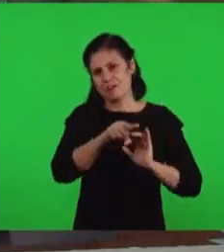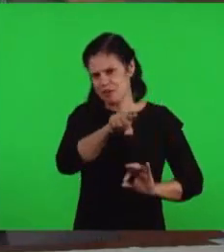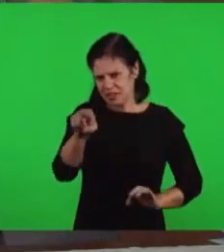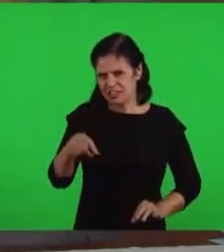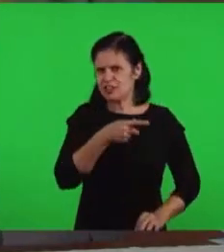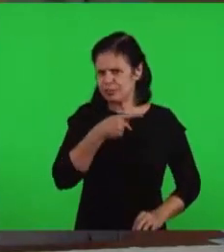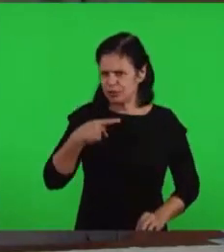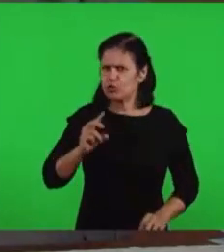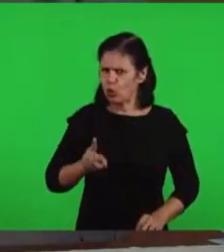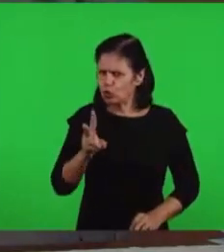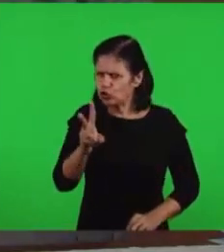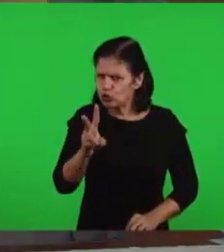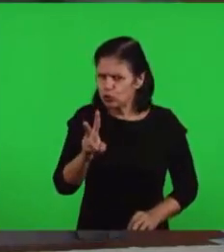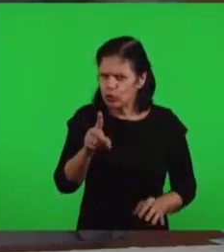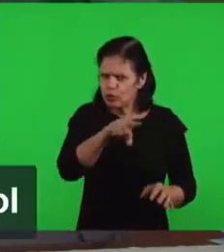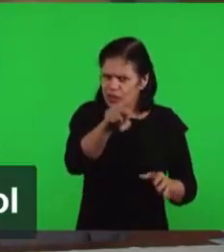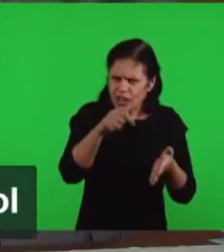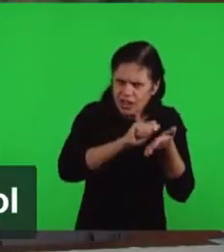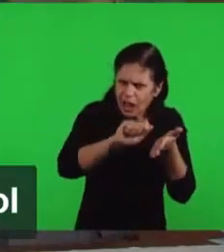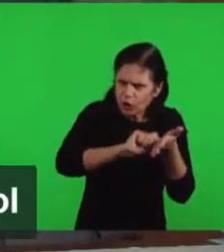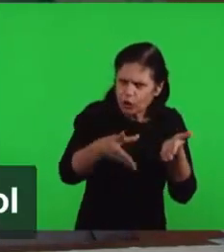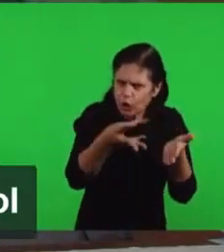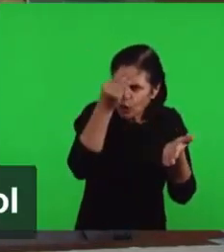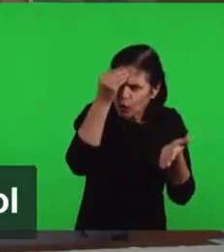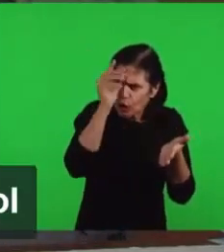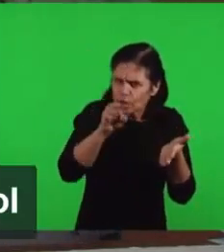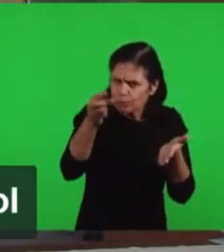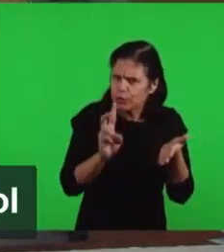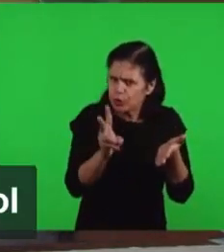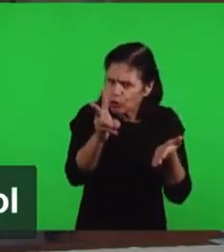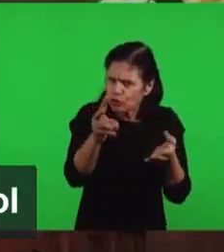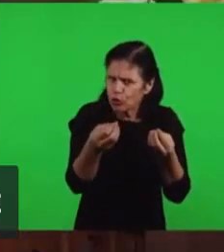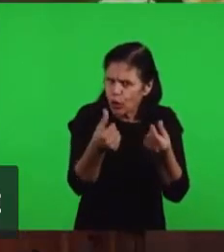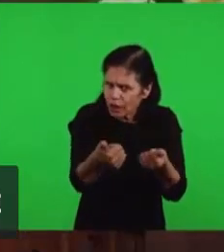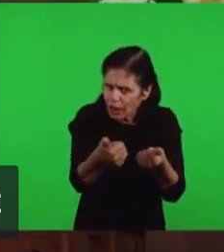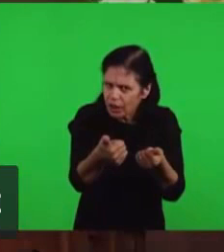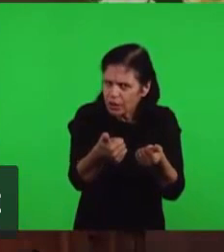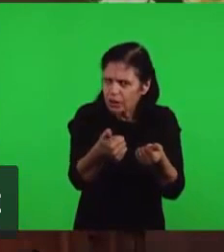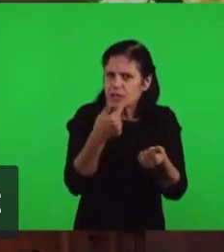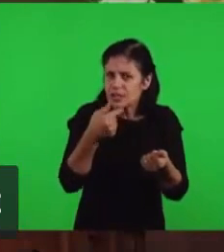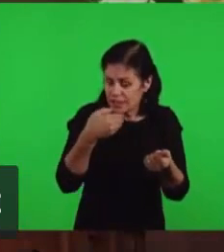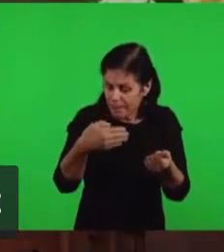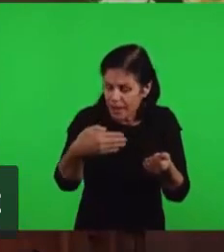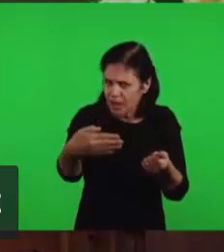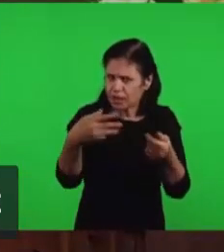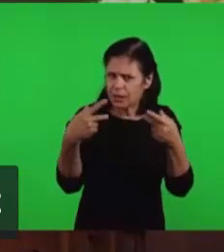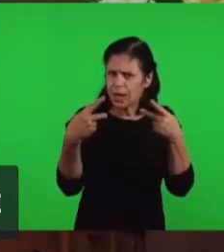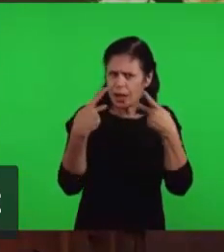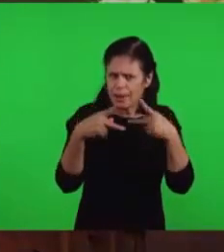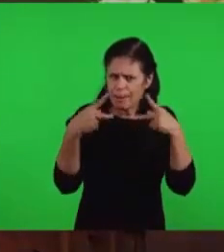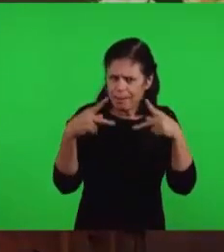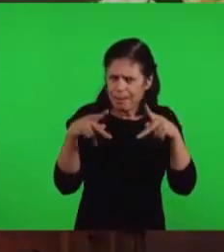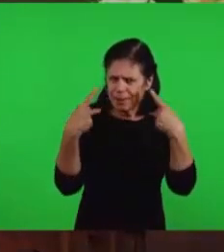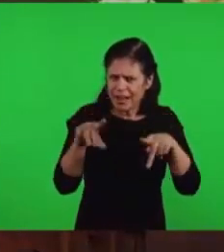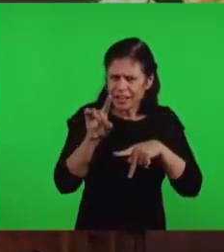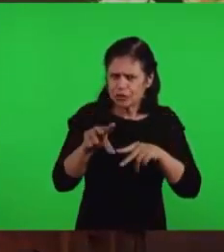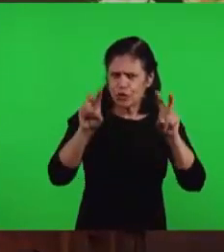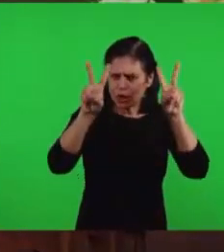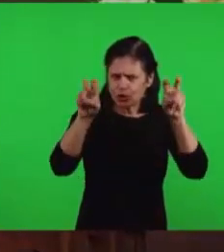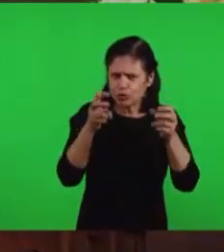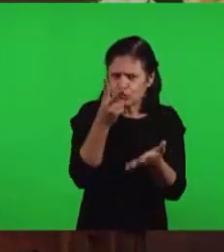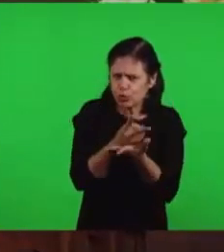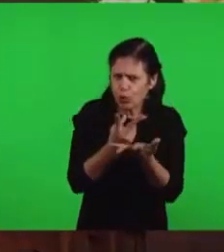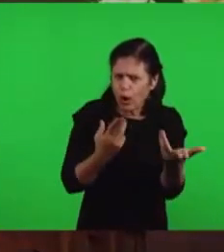vão dar sequência já estão anotando vai dar sequência o estudo a escola dominical durante a semana ele pode falar durante 10 semanas sobre